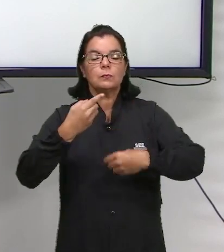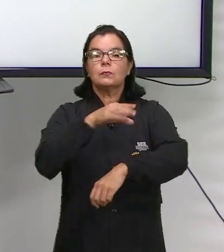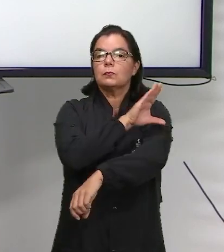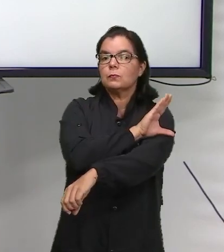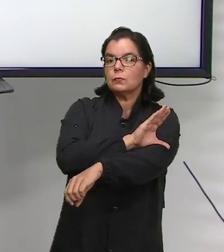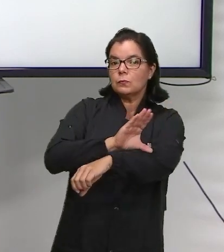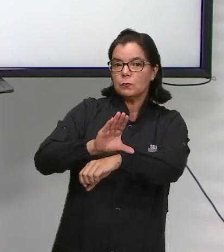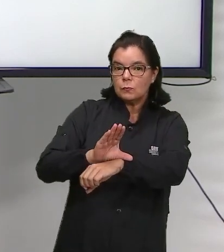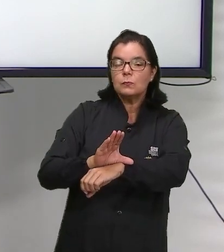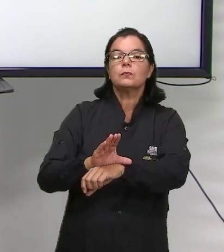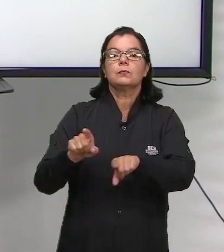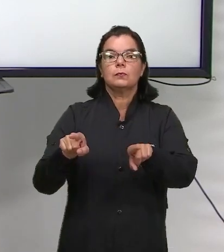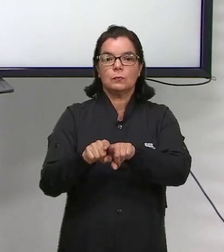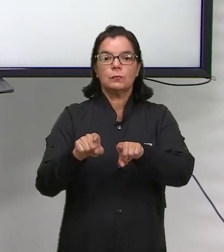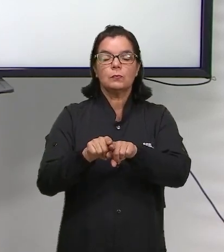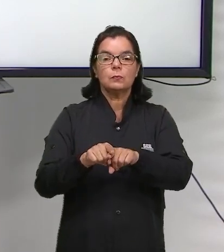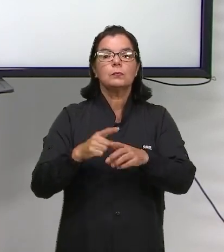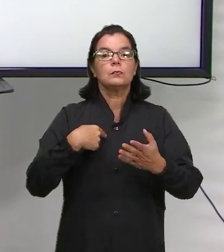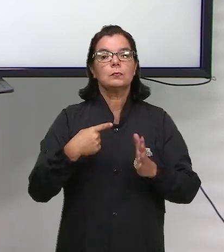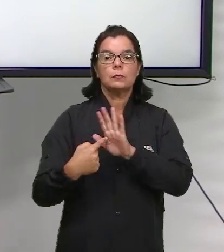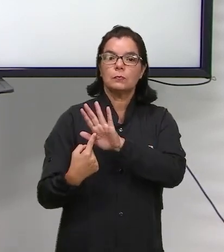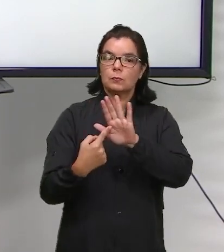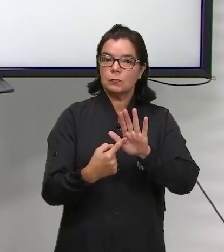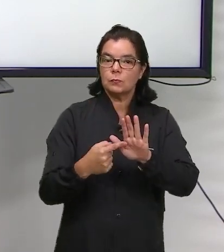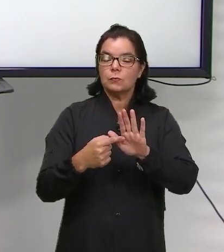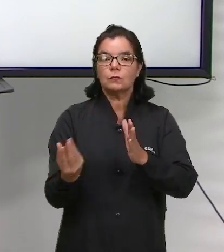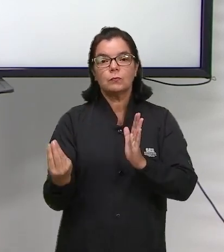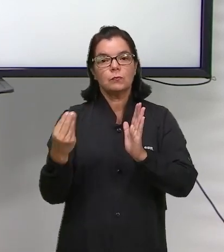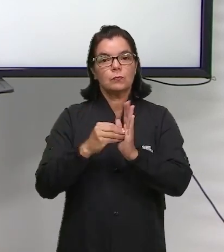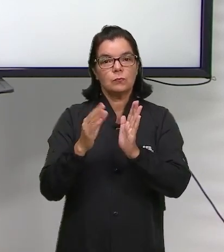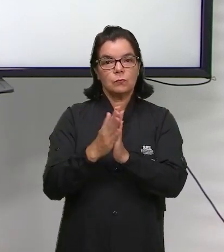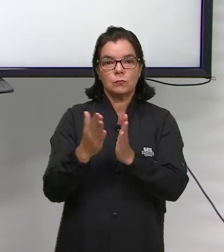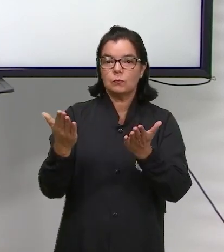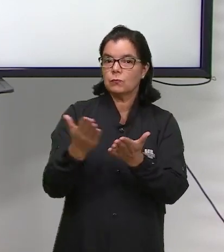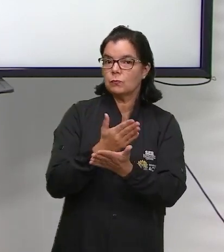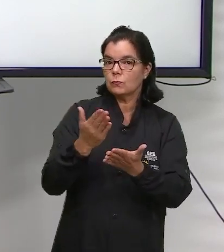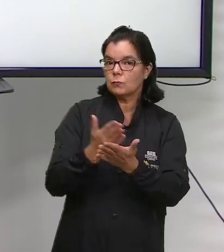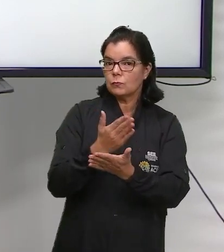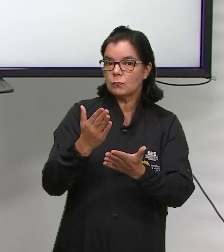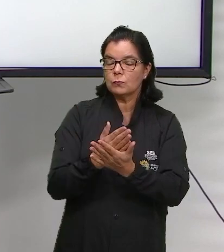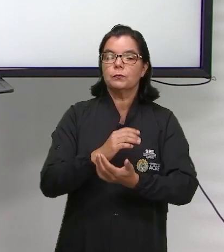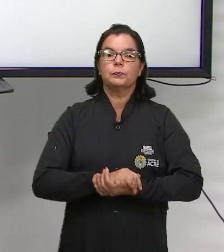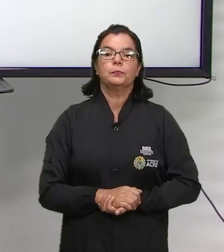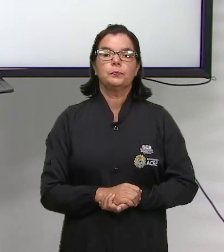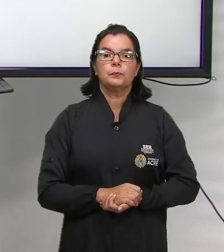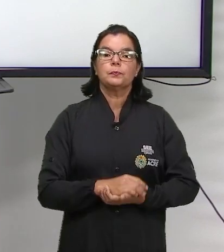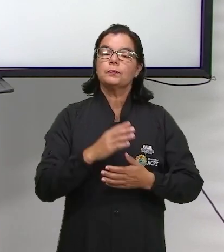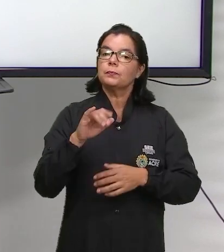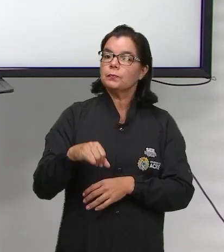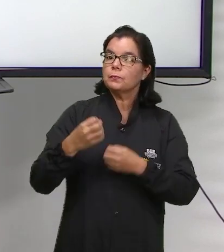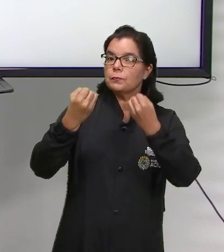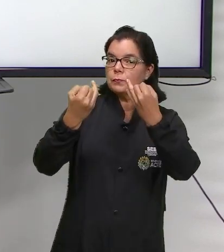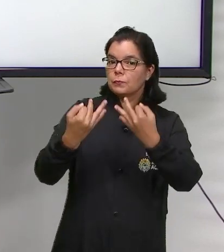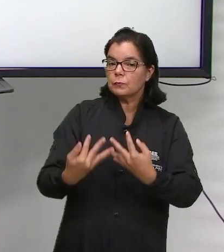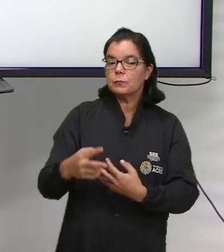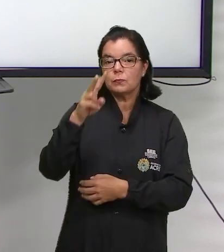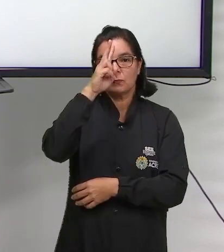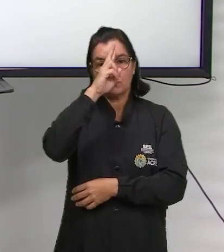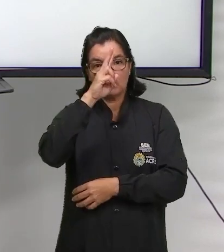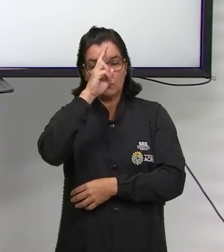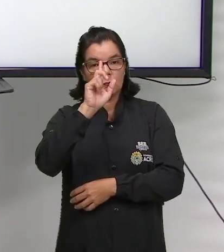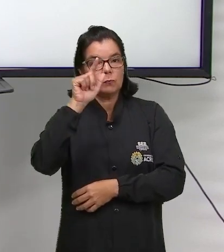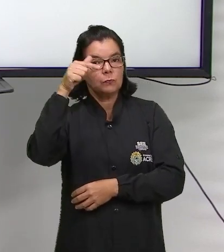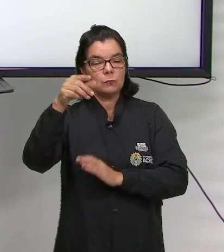que vão ser transpostas nos livros, né, nas produções artísticas. Então aqui é importante que vocês lembrem de